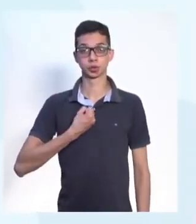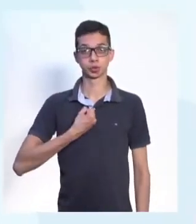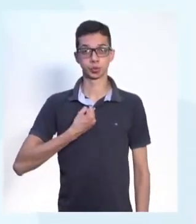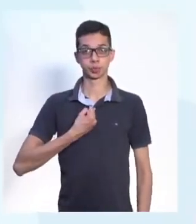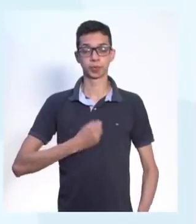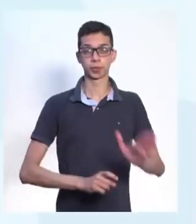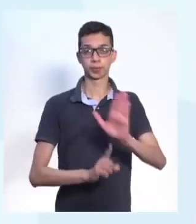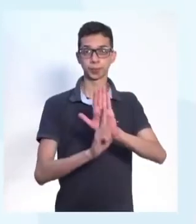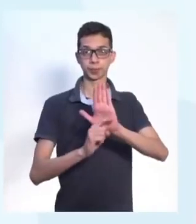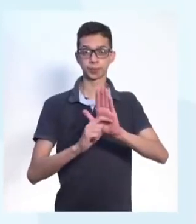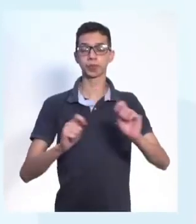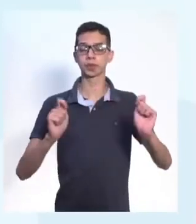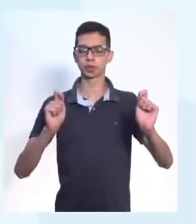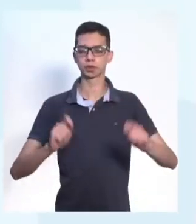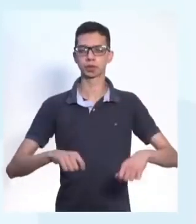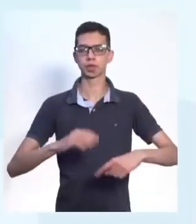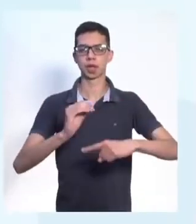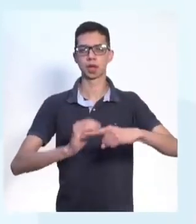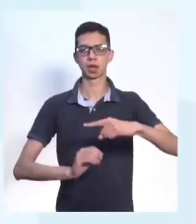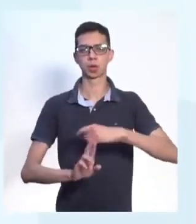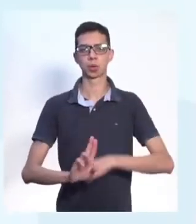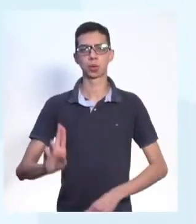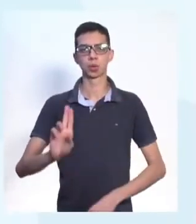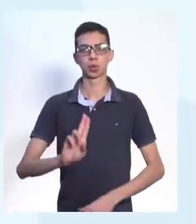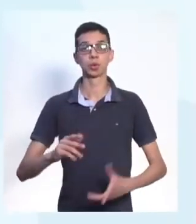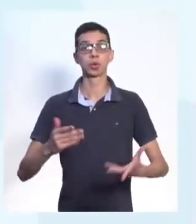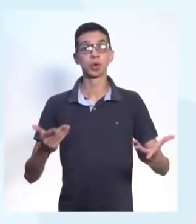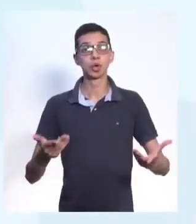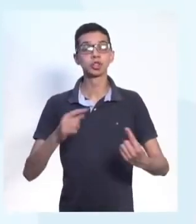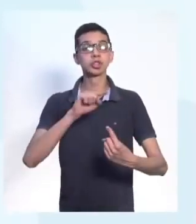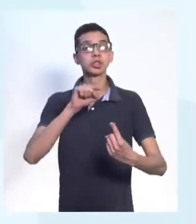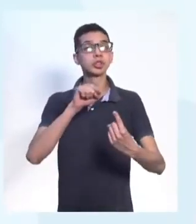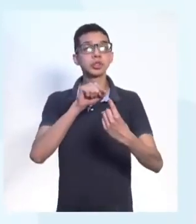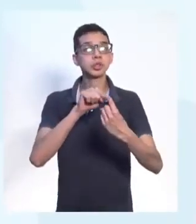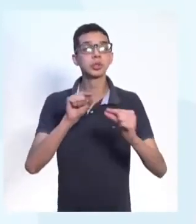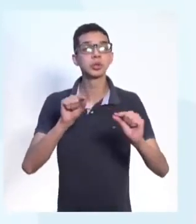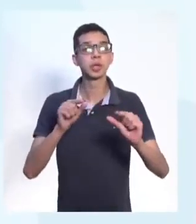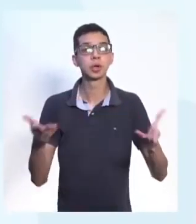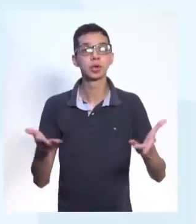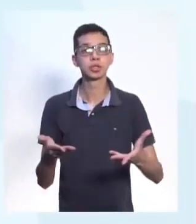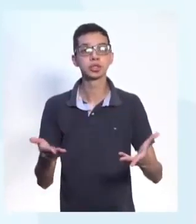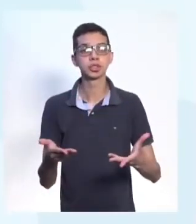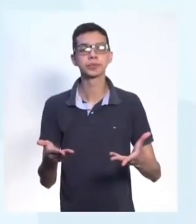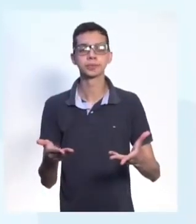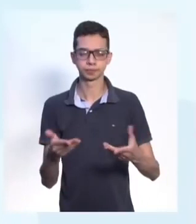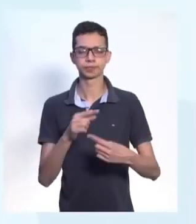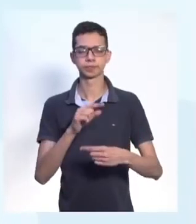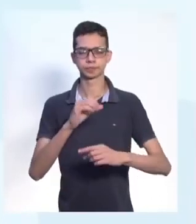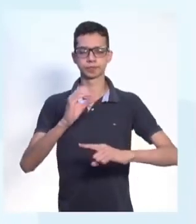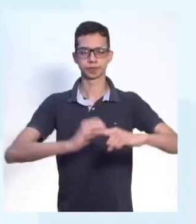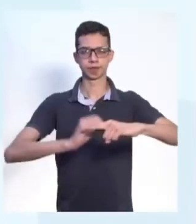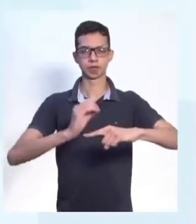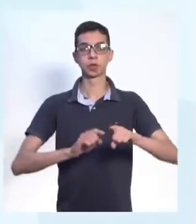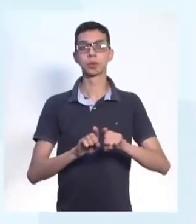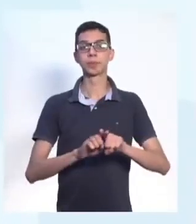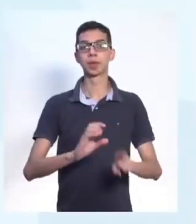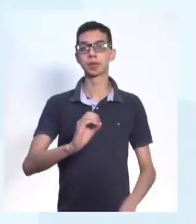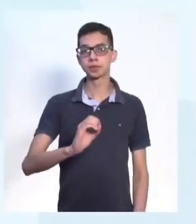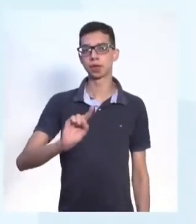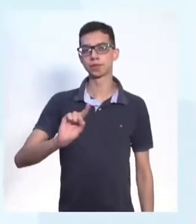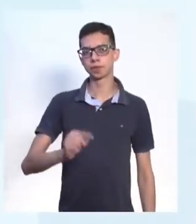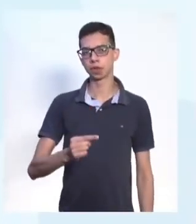forma fracionária. Então, o objetivo de hoje é a fração, e no caso também do decimal.